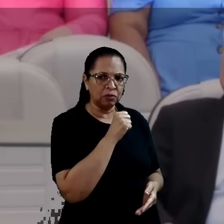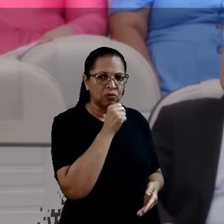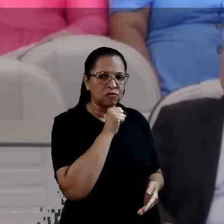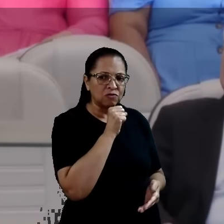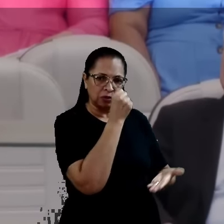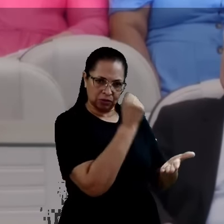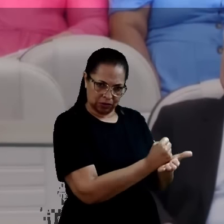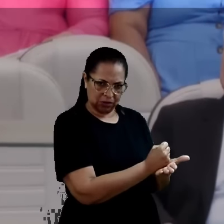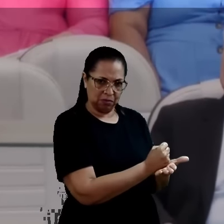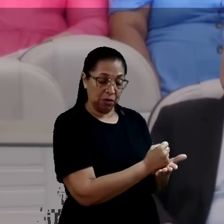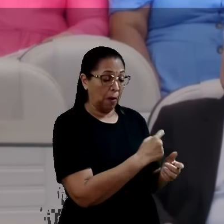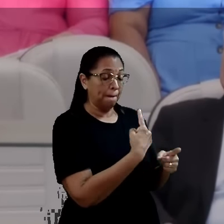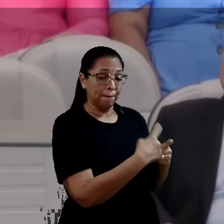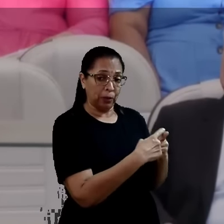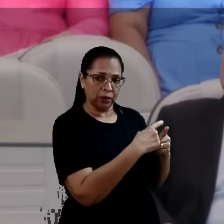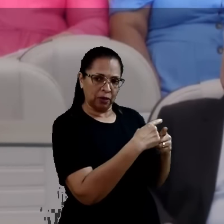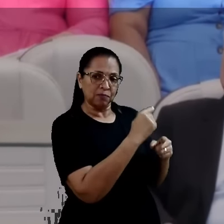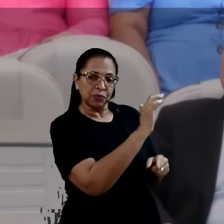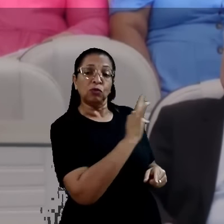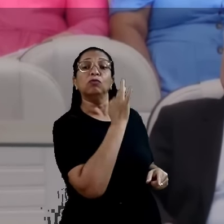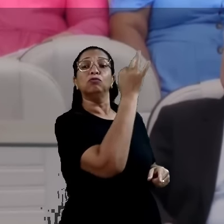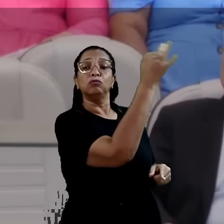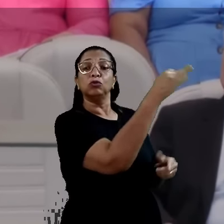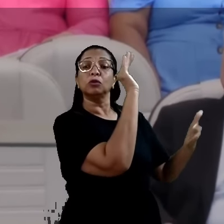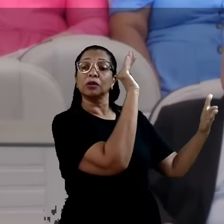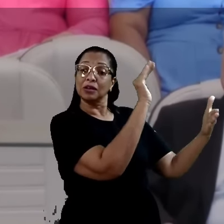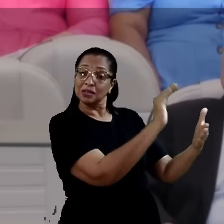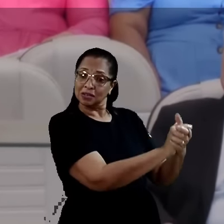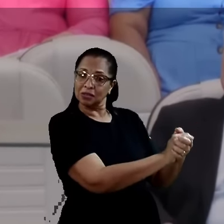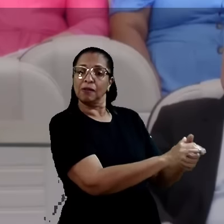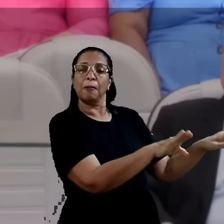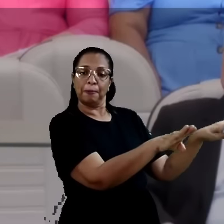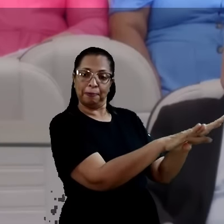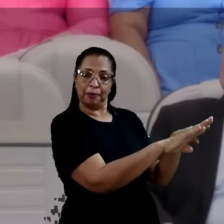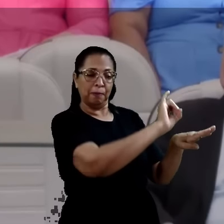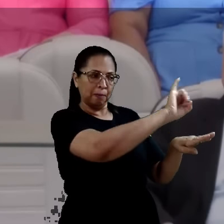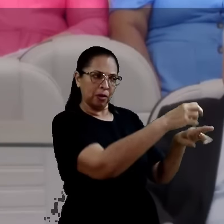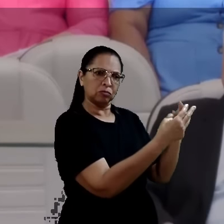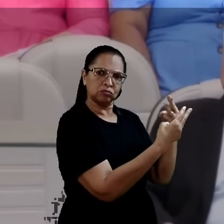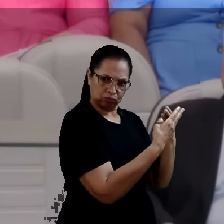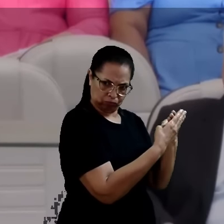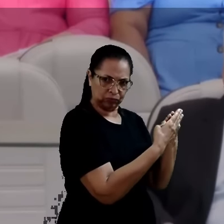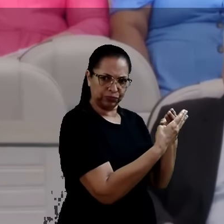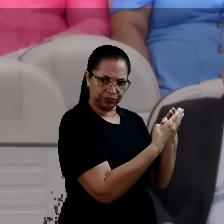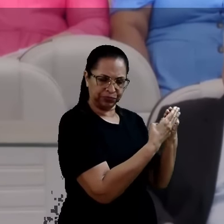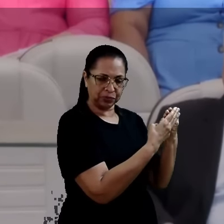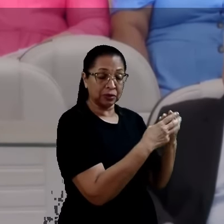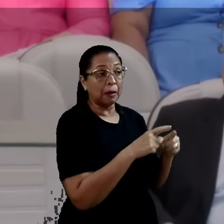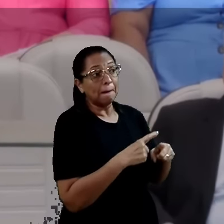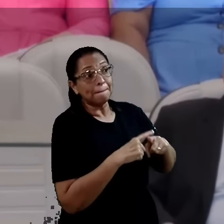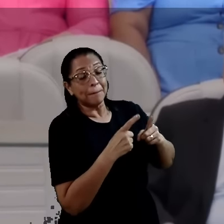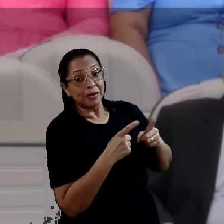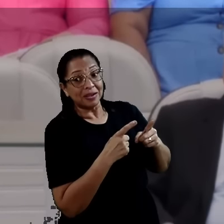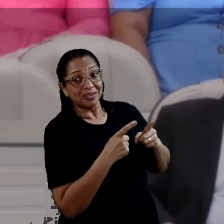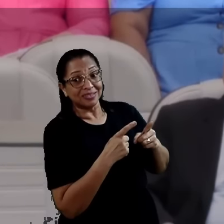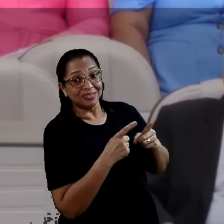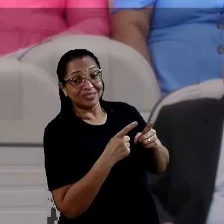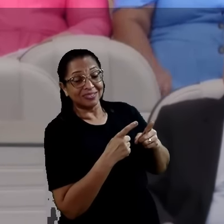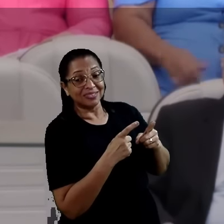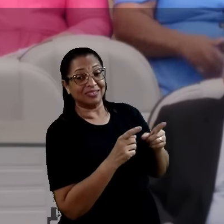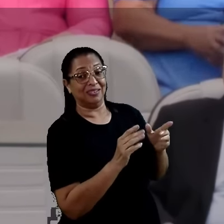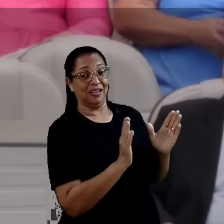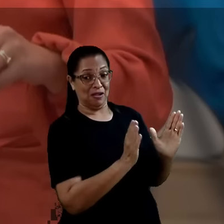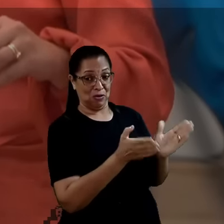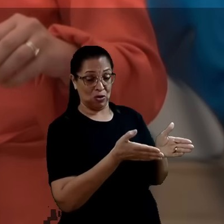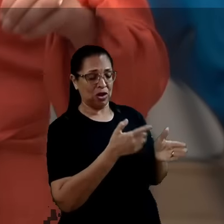de rabino mas agora eu entreguei a minha vida a Jesus e eu preciso que os meus